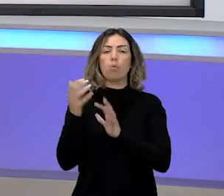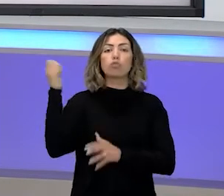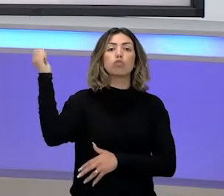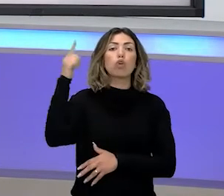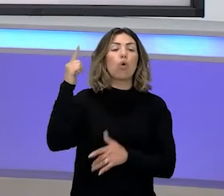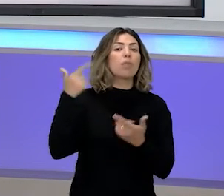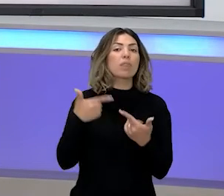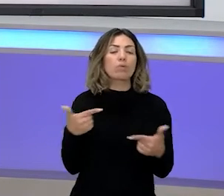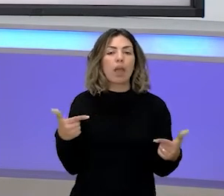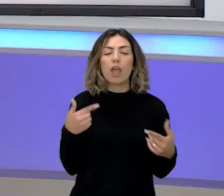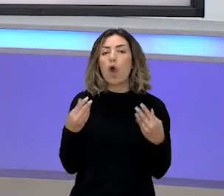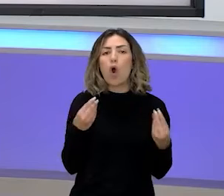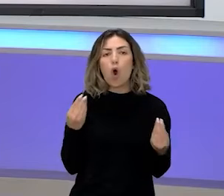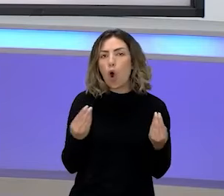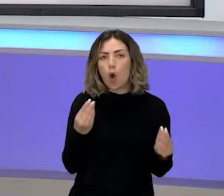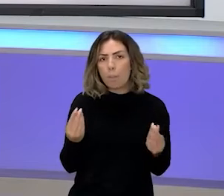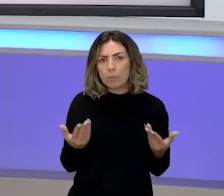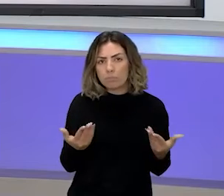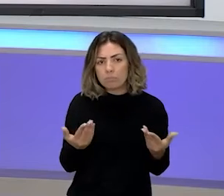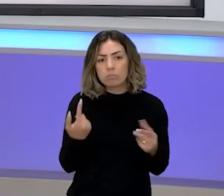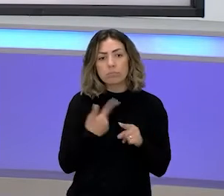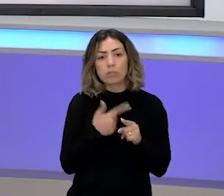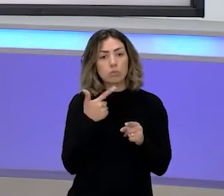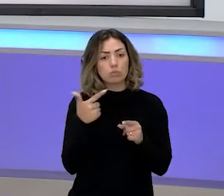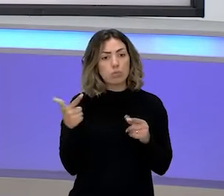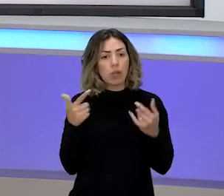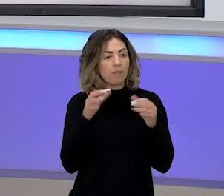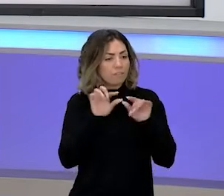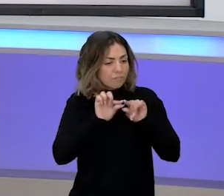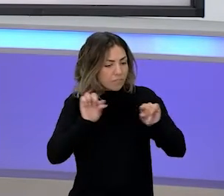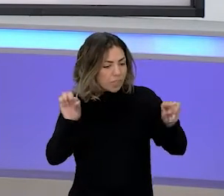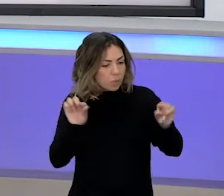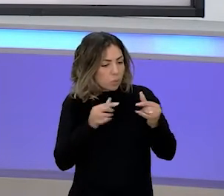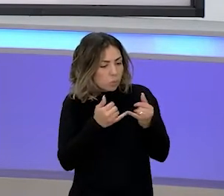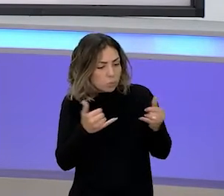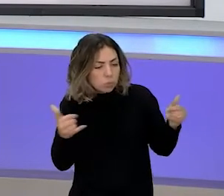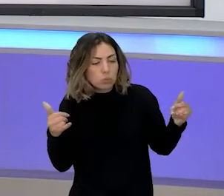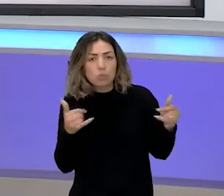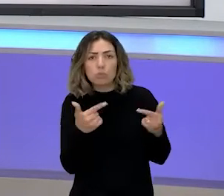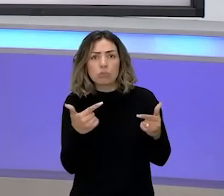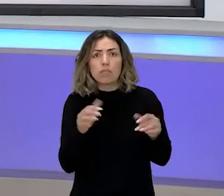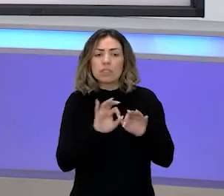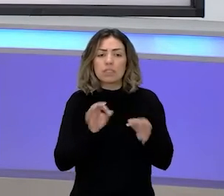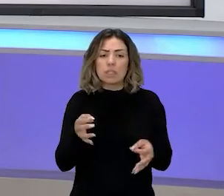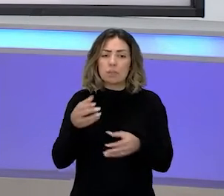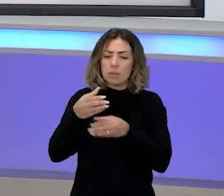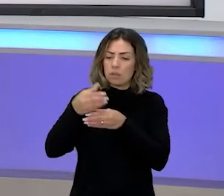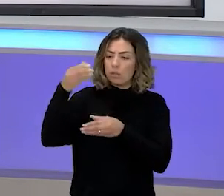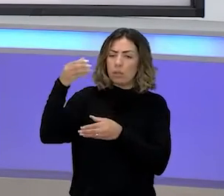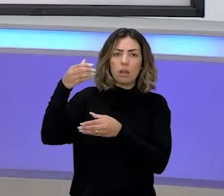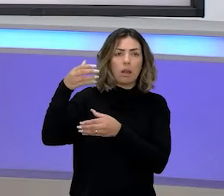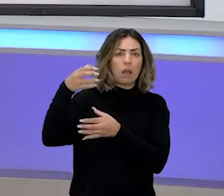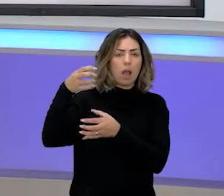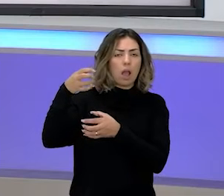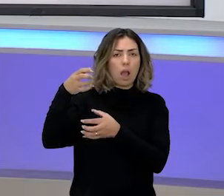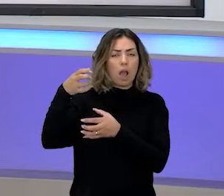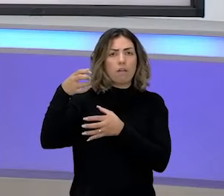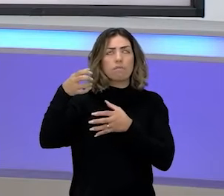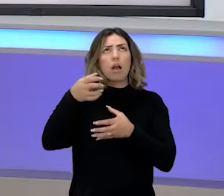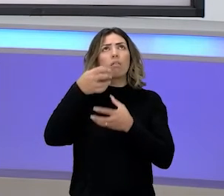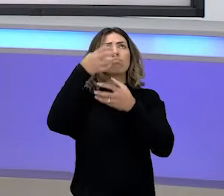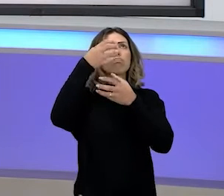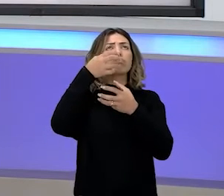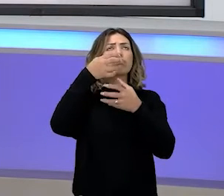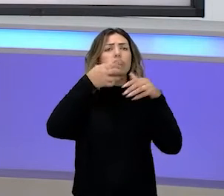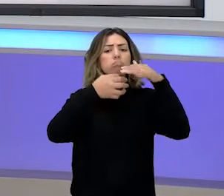o Mozart criou, ela não está ligada em circuito nenhum, em fio nenhum. Ela é simplesmente uma garrafa PET aí no telhado que